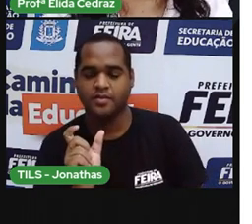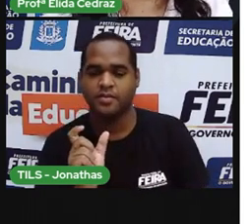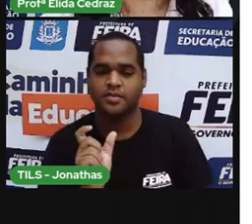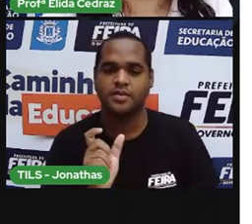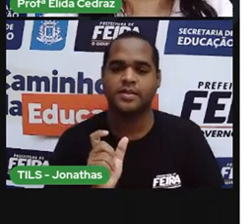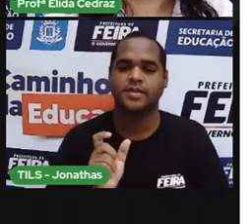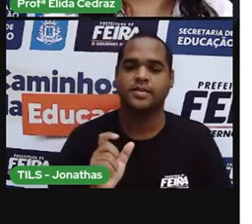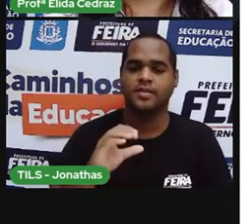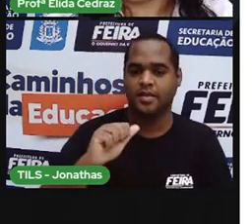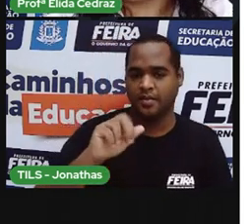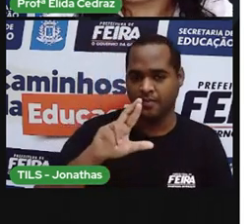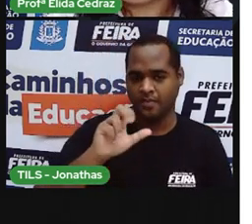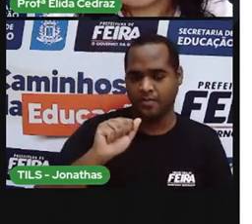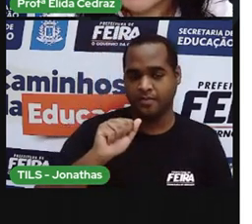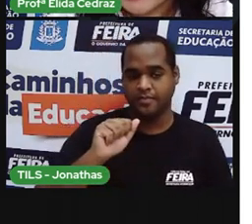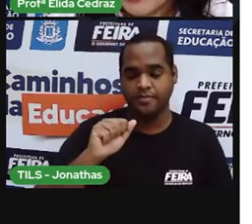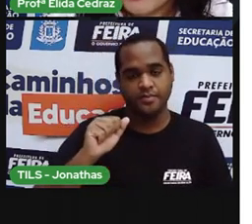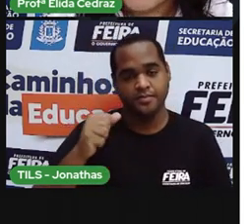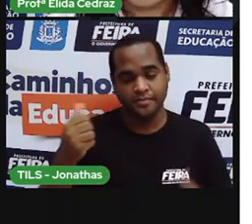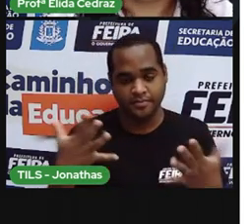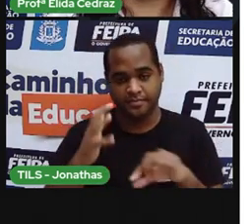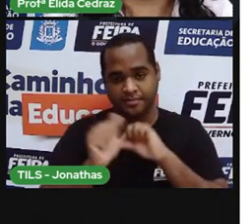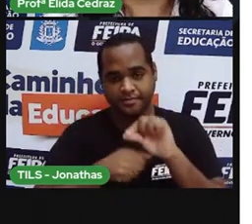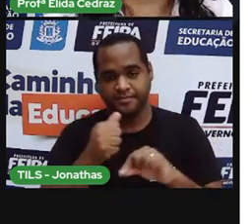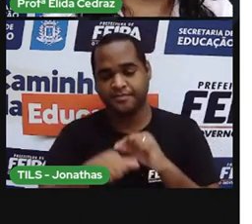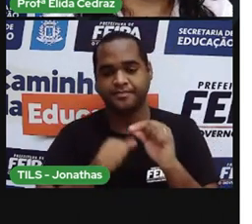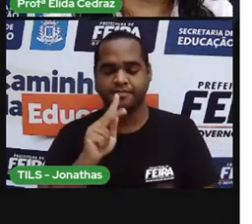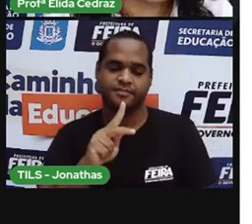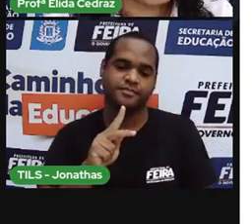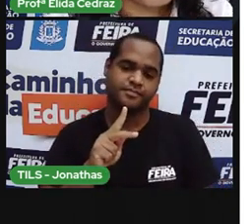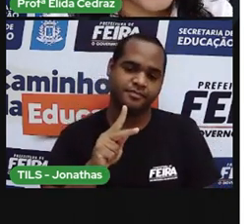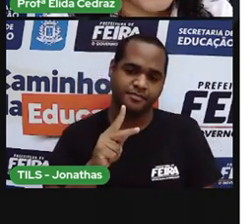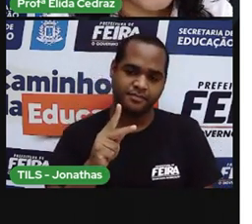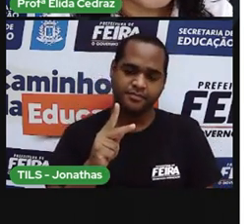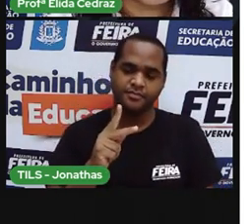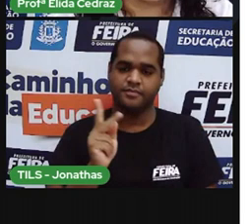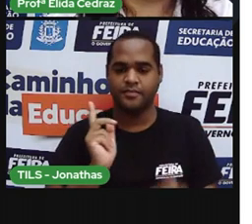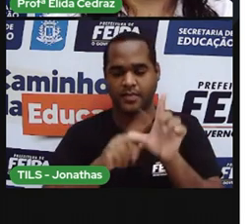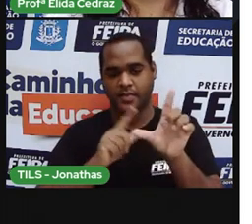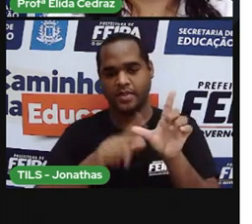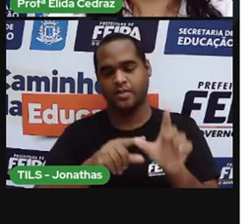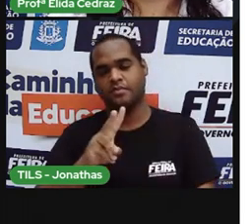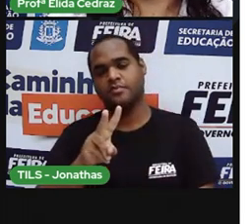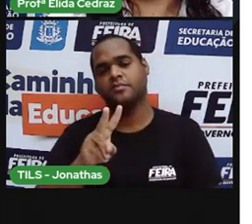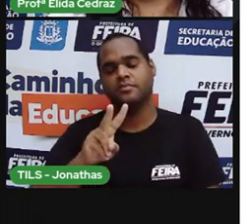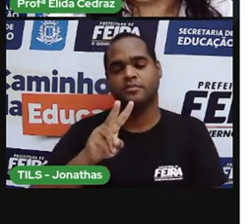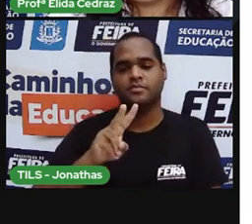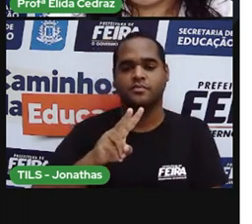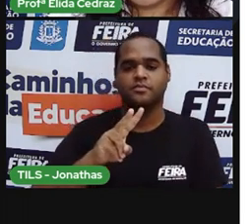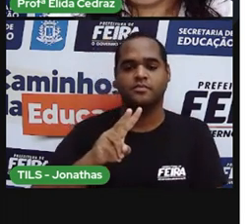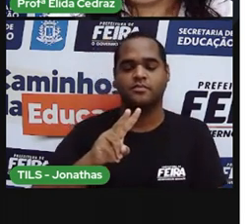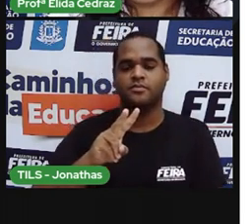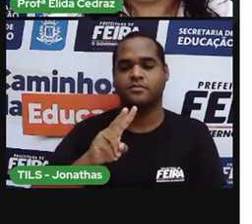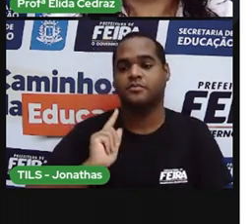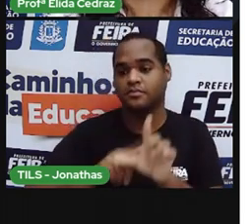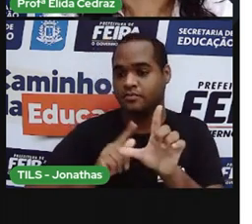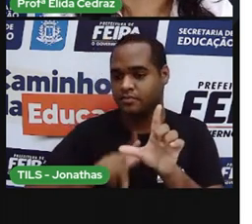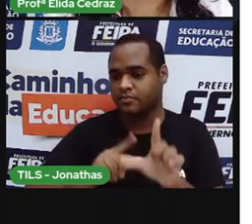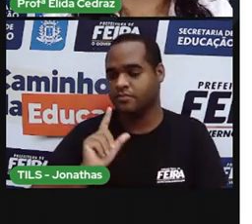Agora, trocamos a letra P pela letra V. Ficou que